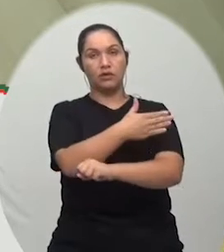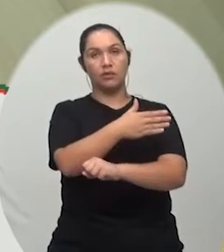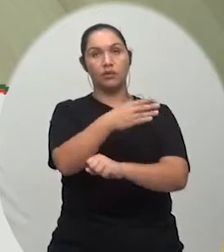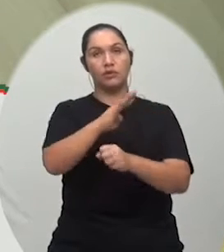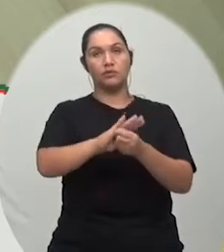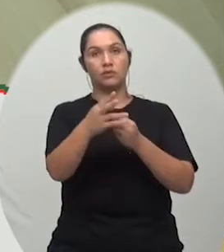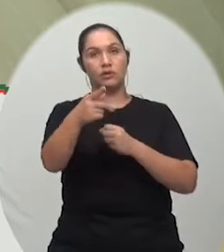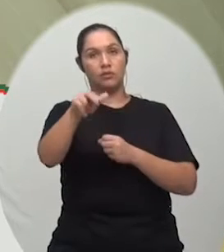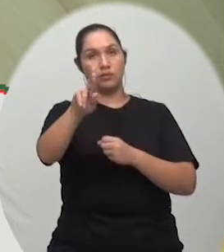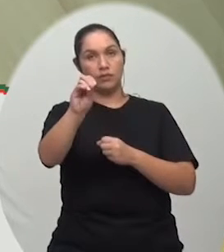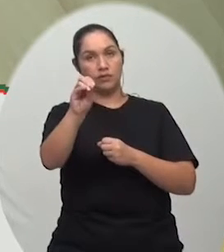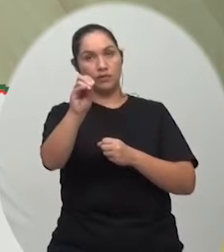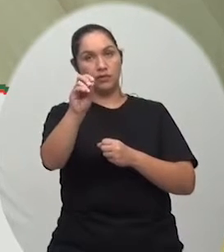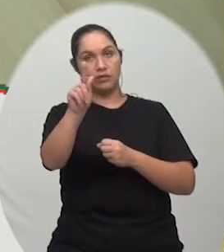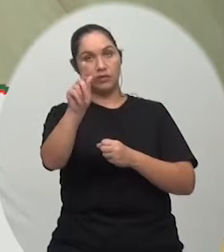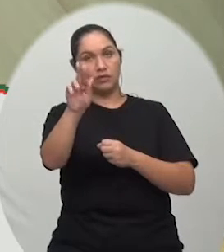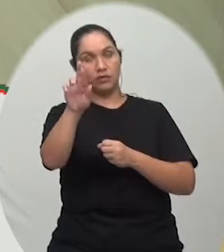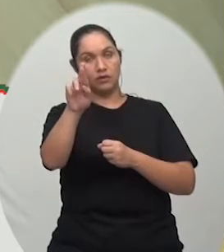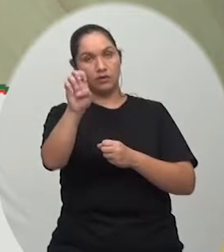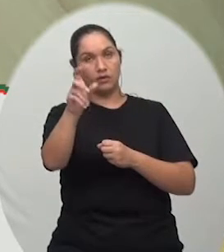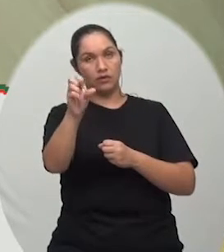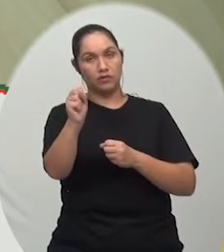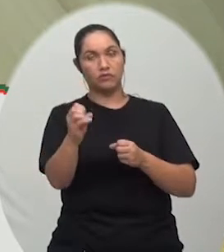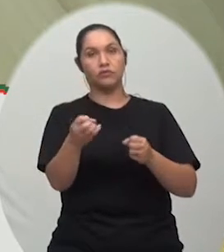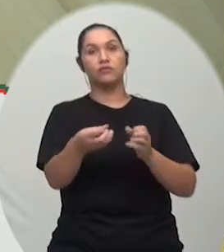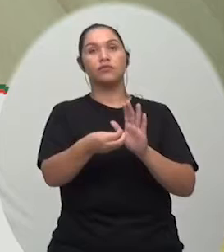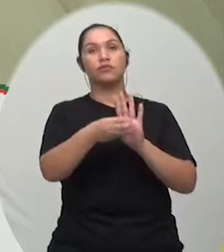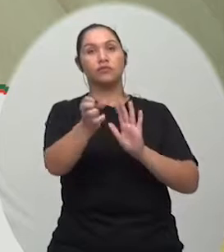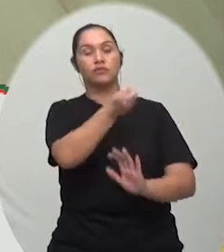número 154/2019, autoria vereador